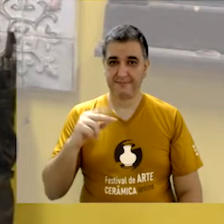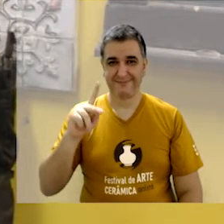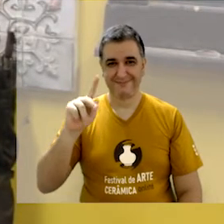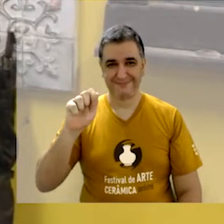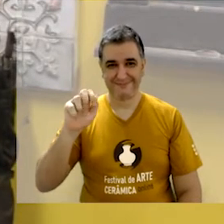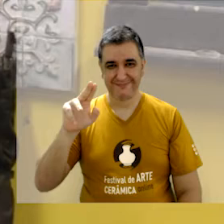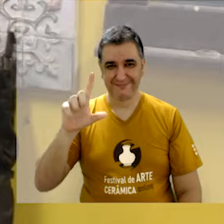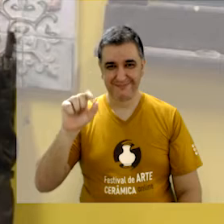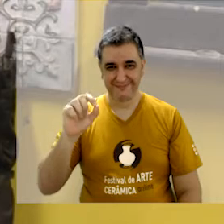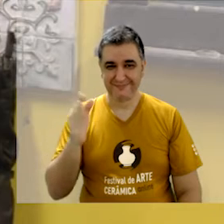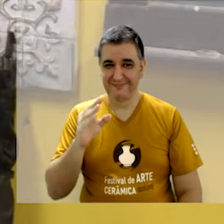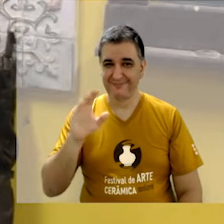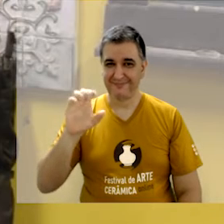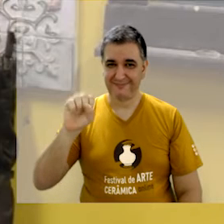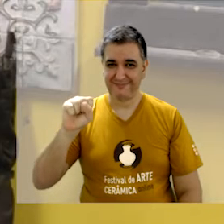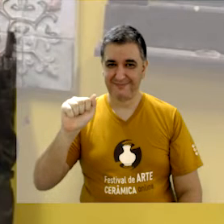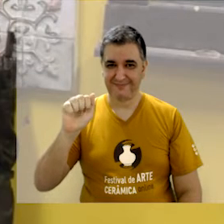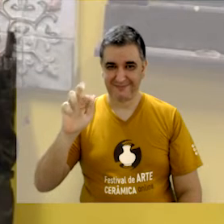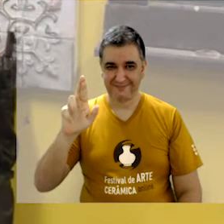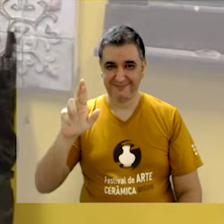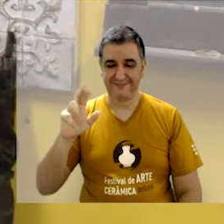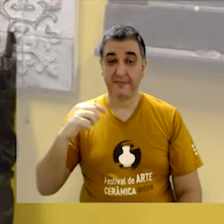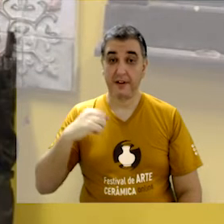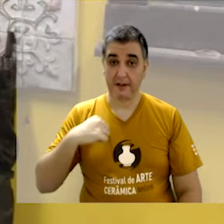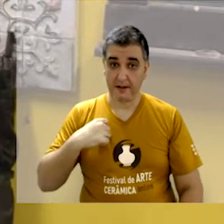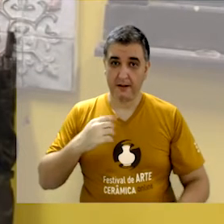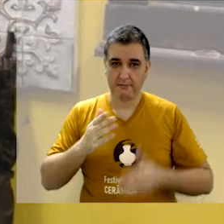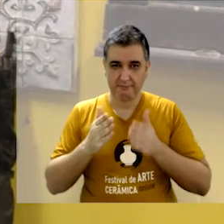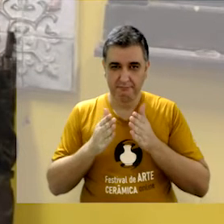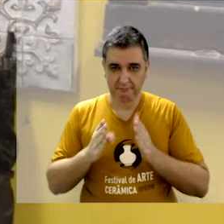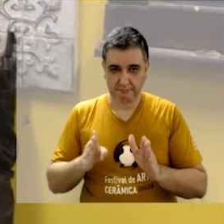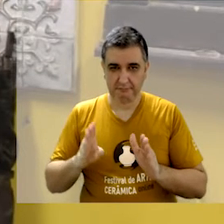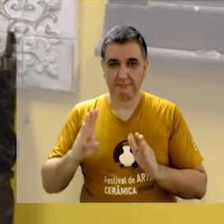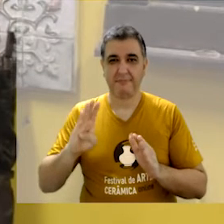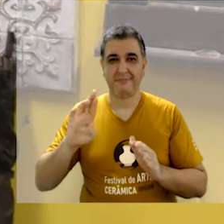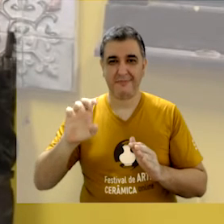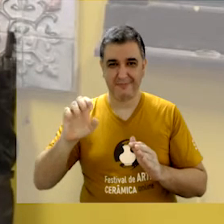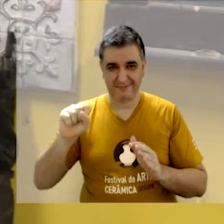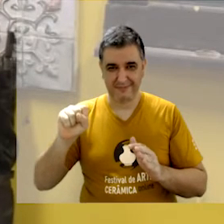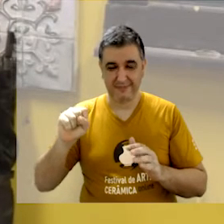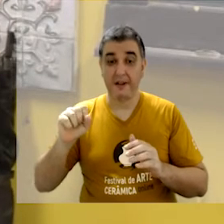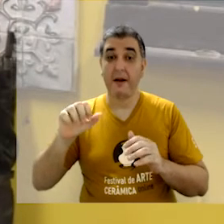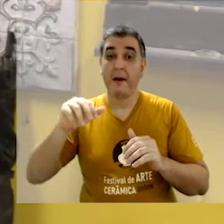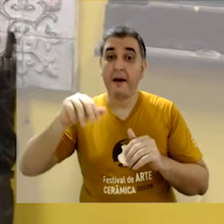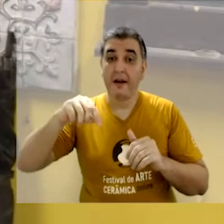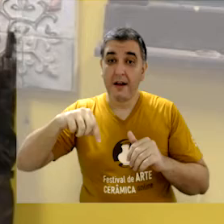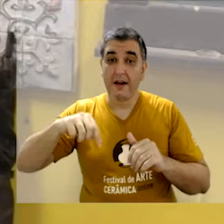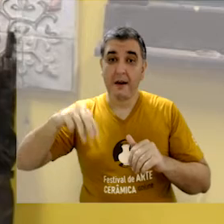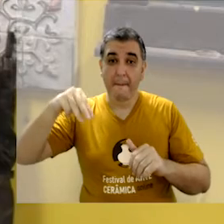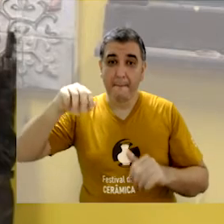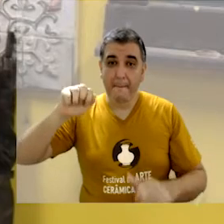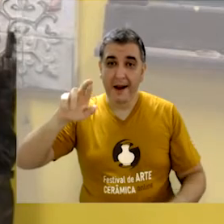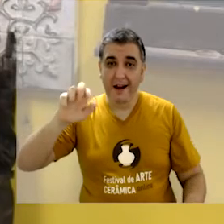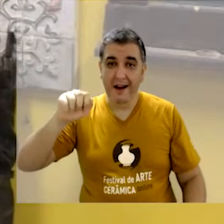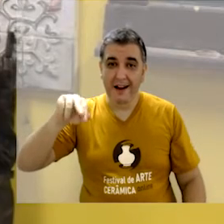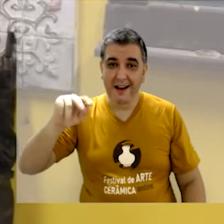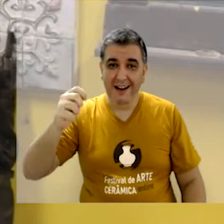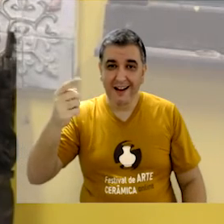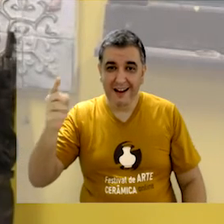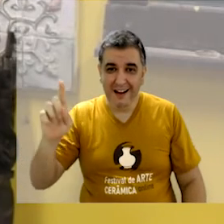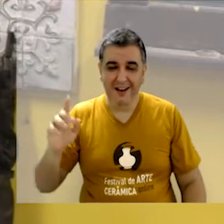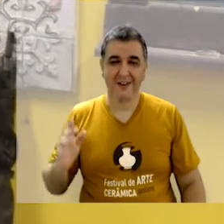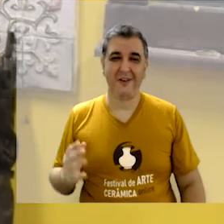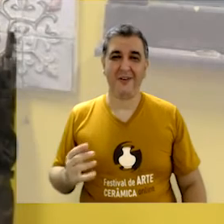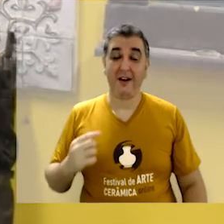Eu nasci em Brejo, no Maranhão, e vim morar em São Luís em 68, aos 8 anos